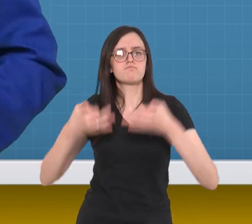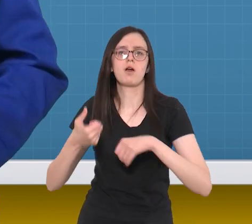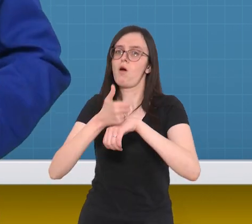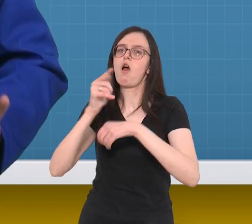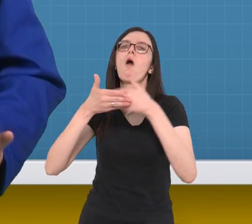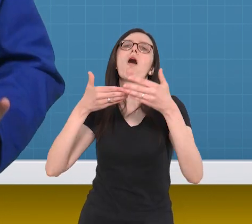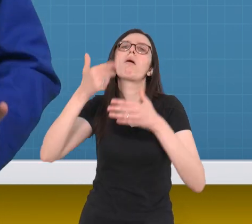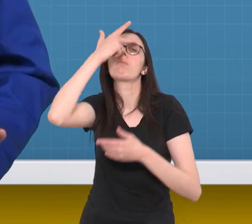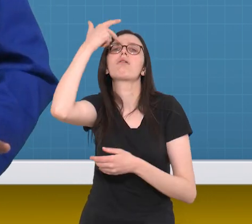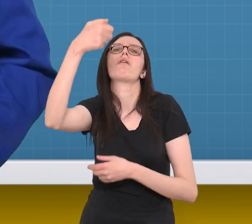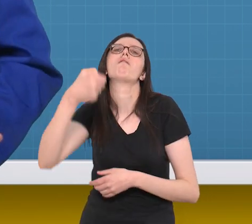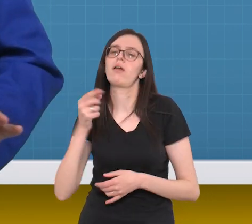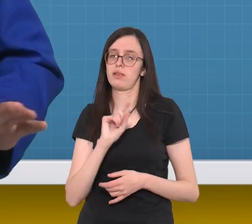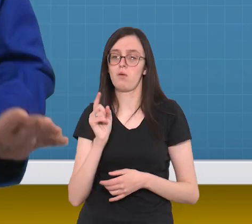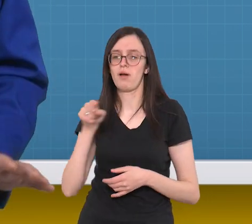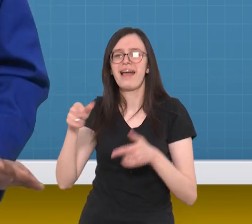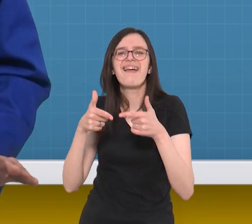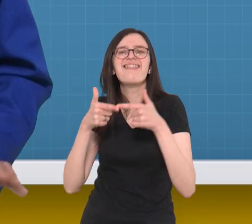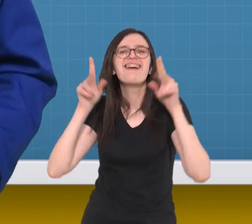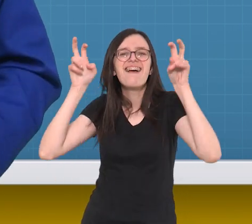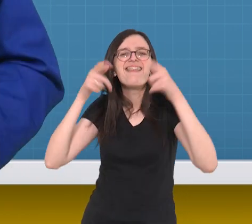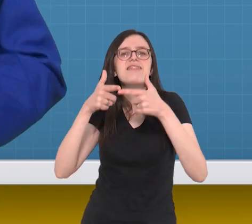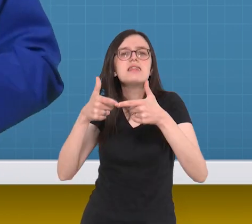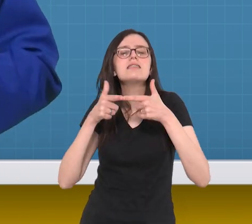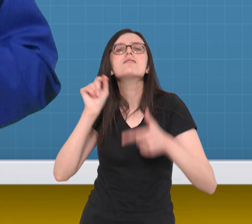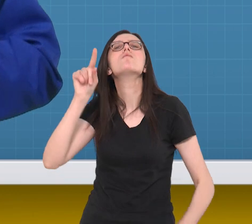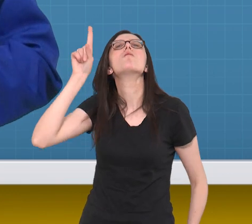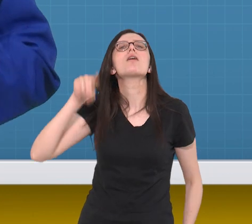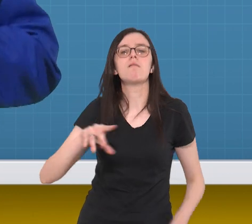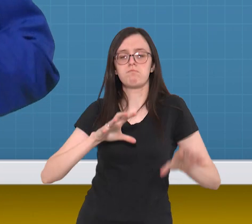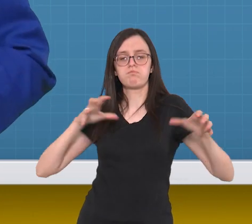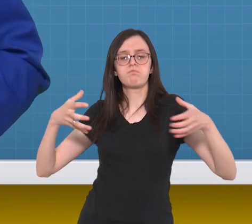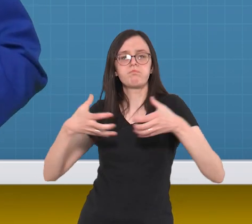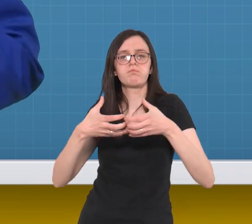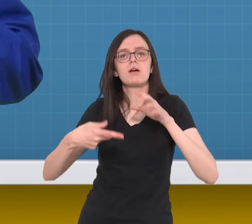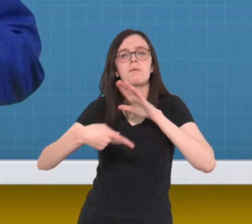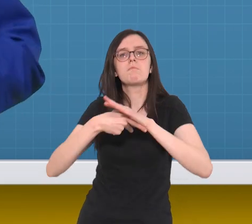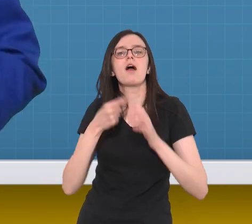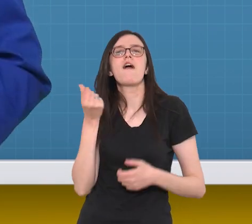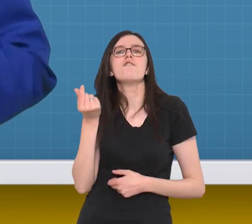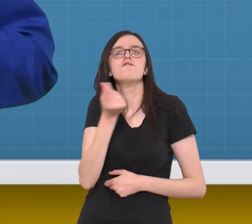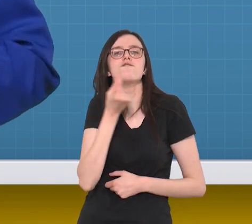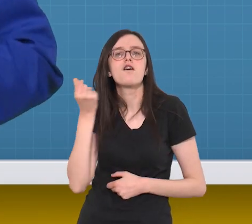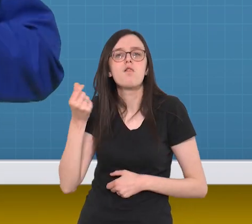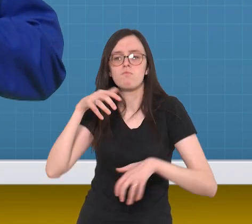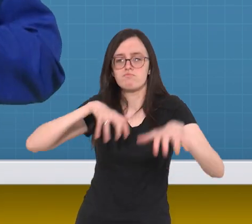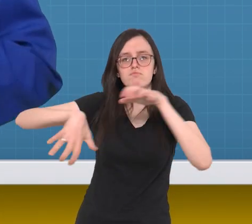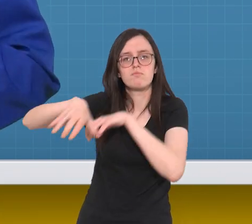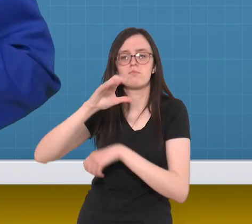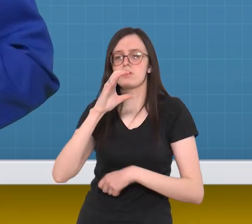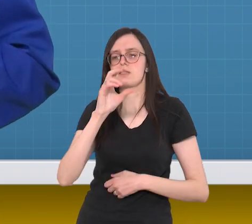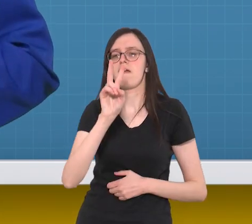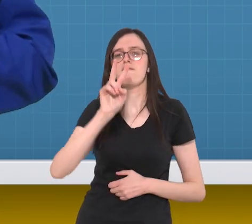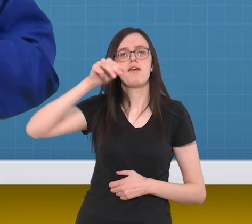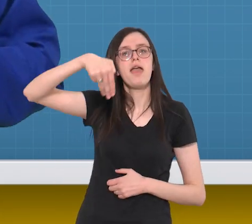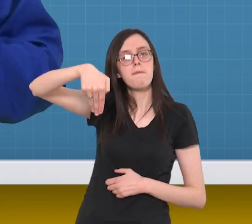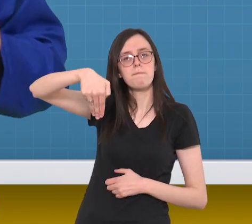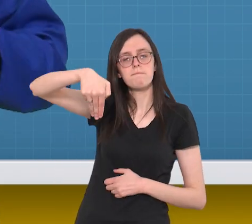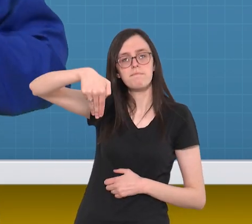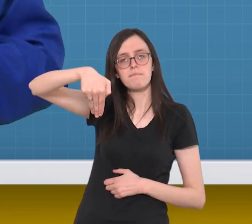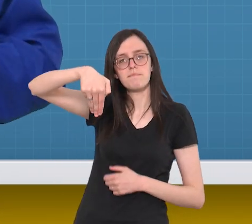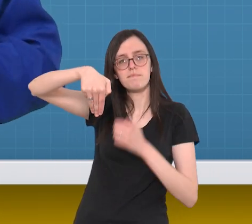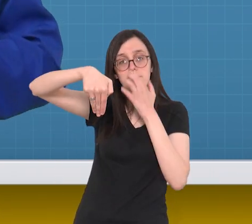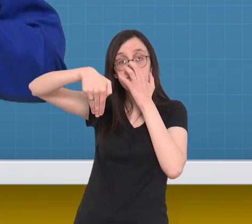para estar lá dentro comercializando, não é qualquer um. Essa licença, quem dá, é a Comissão de Valores Mobiliários,